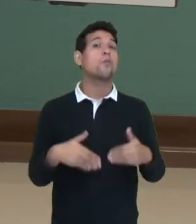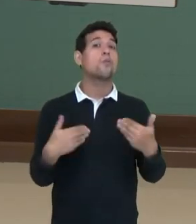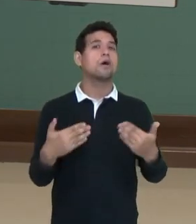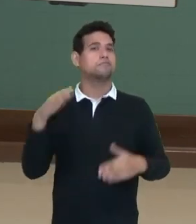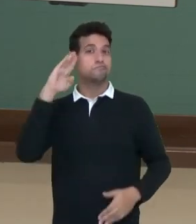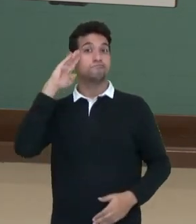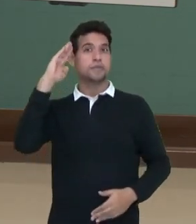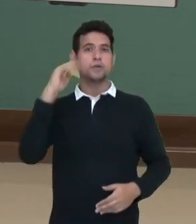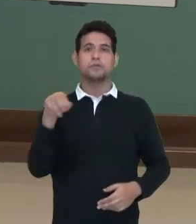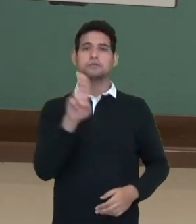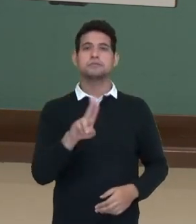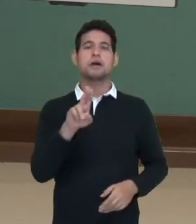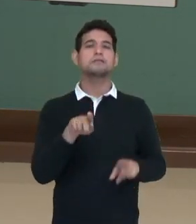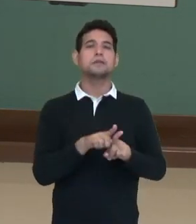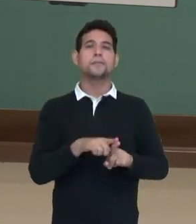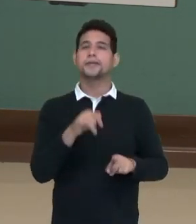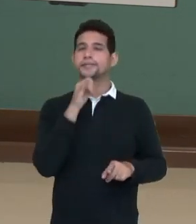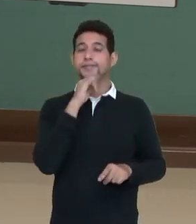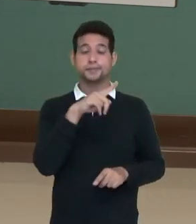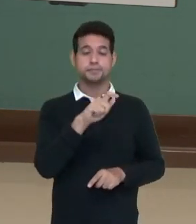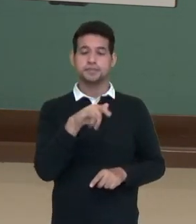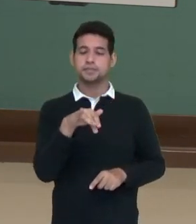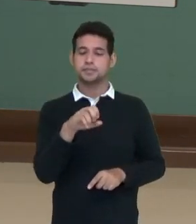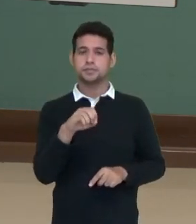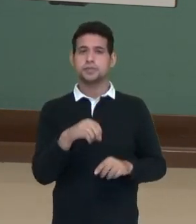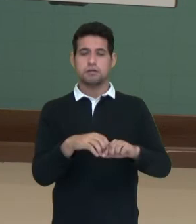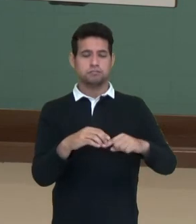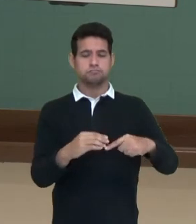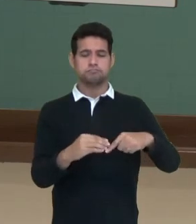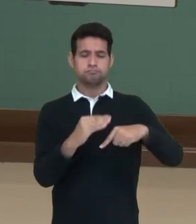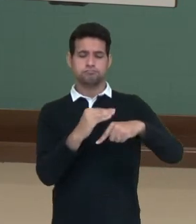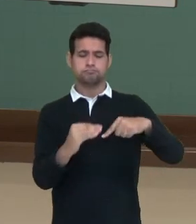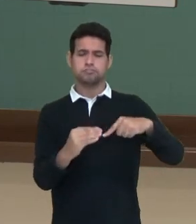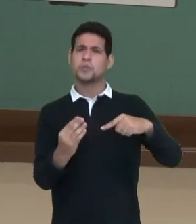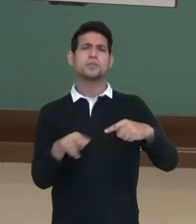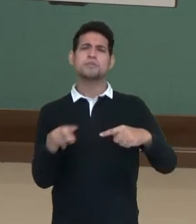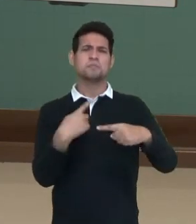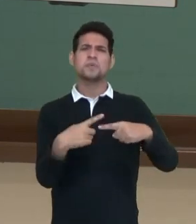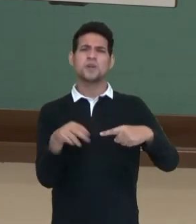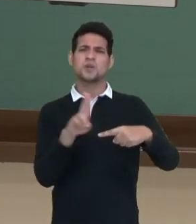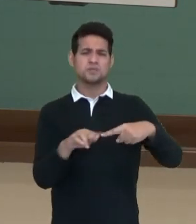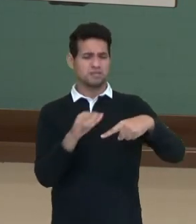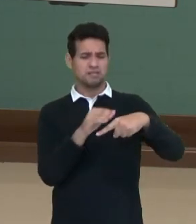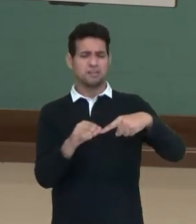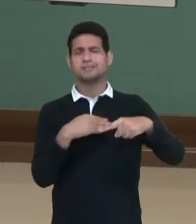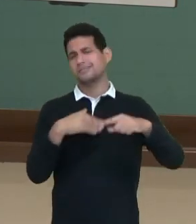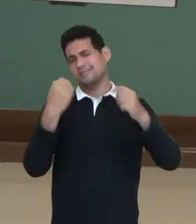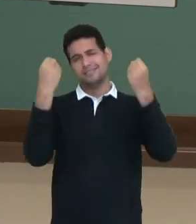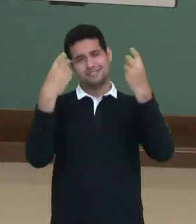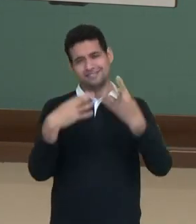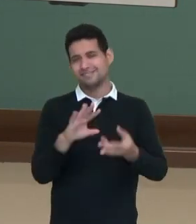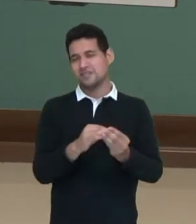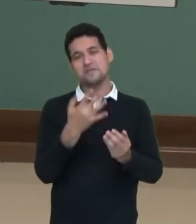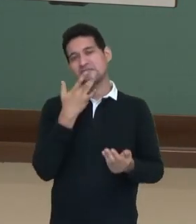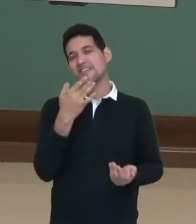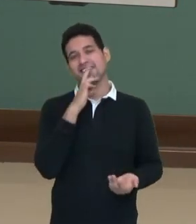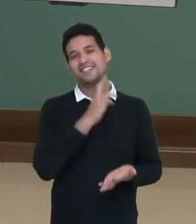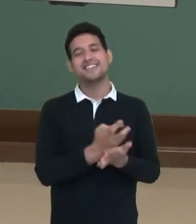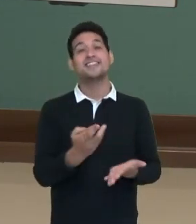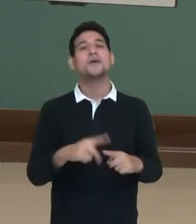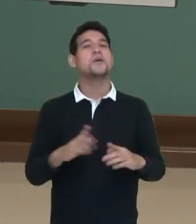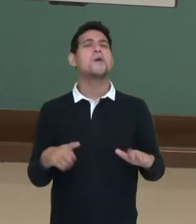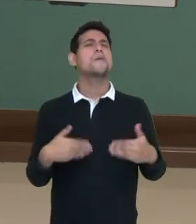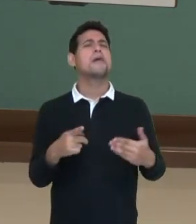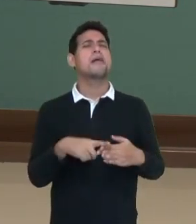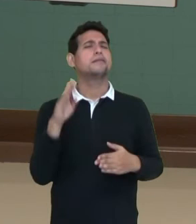principal utilidade do plano inclinado? Ah, tá fácil, né? Falamos tanto dele agora. Qual que é? Qual